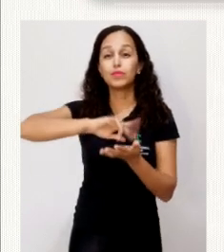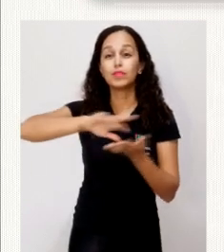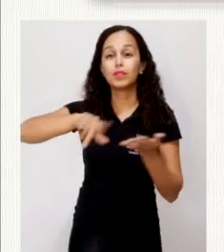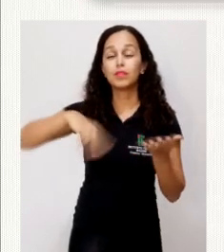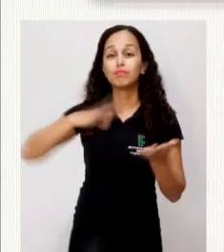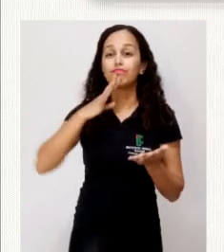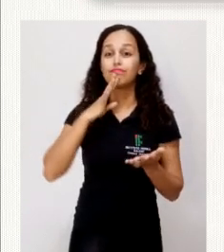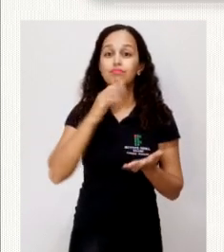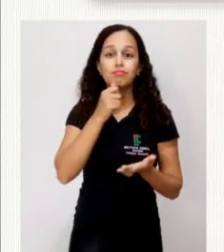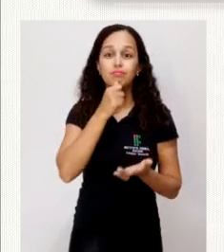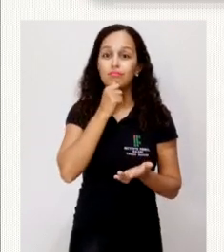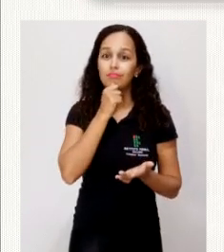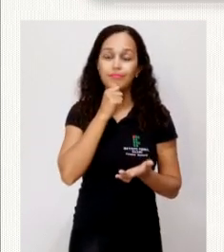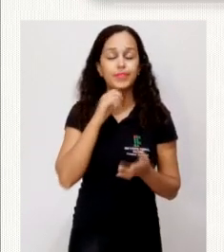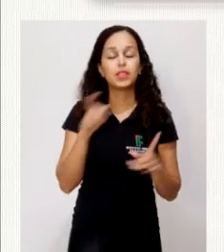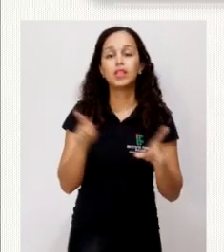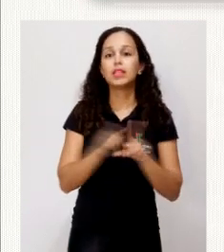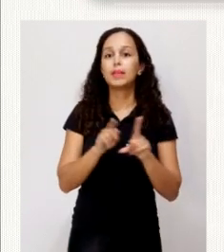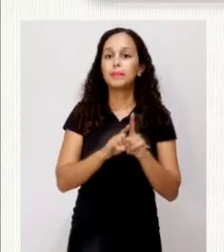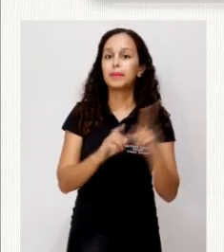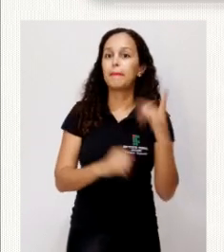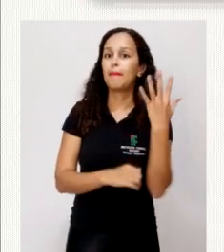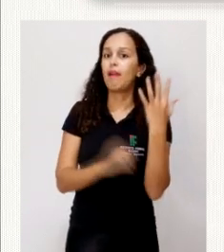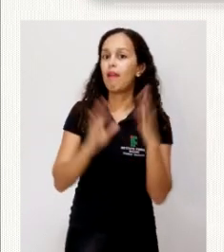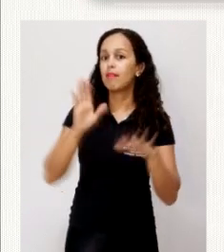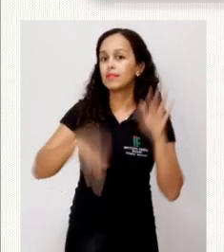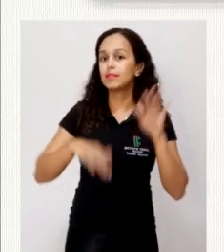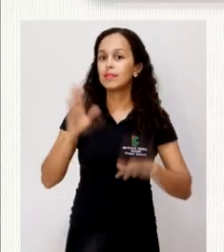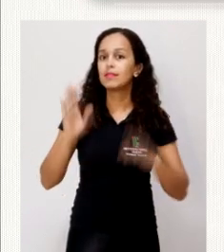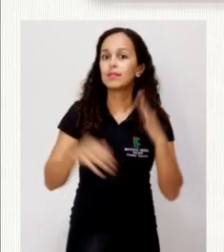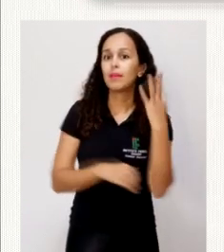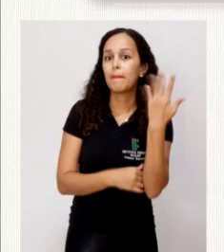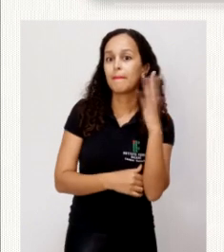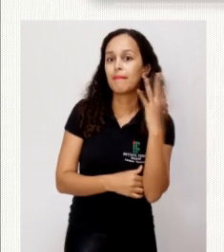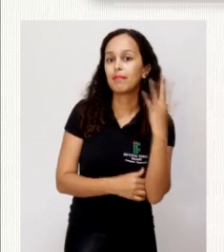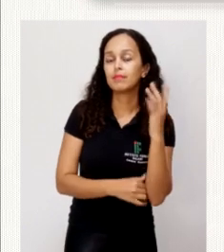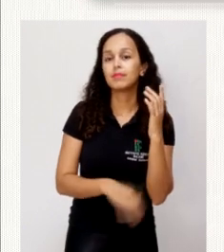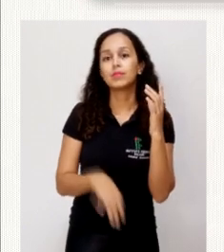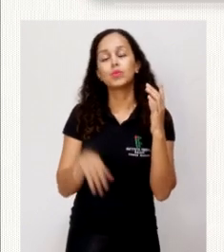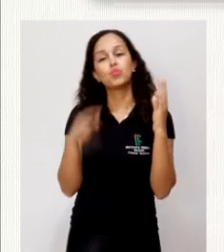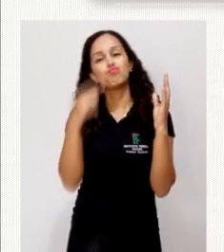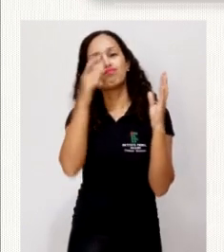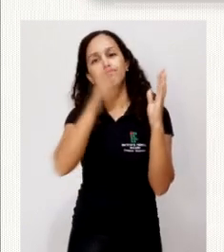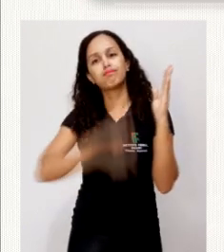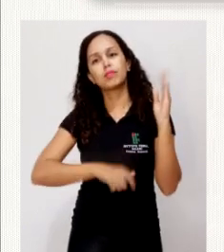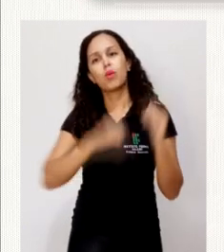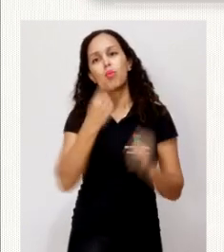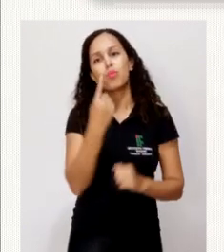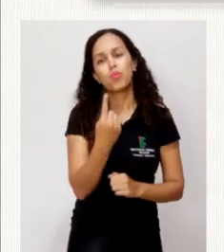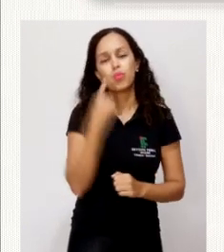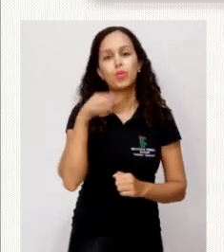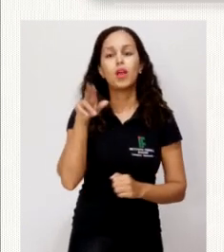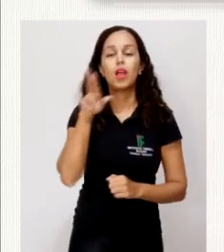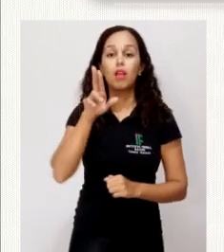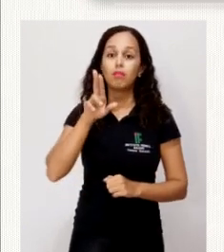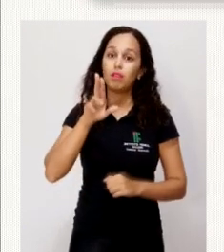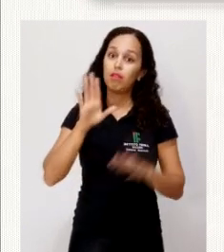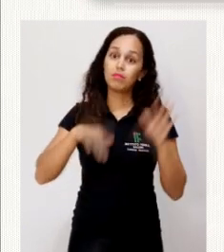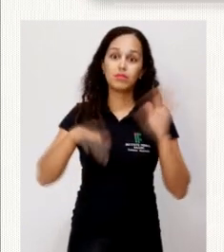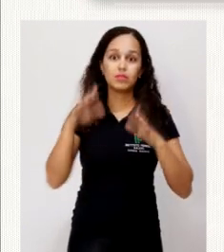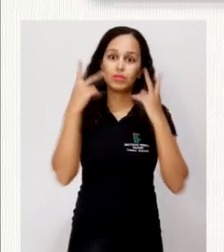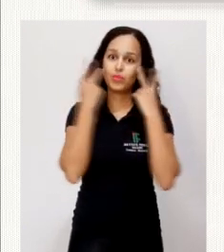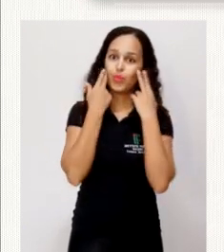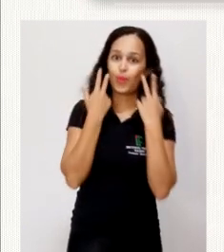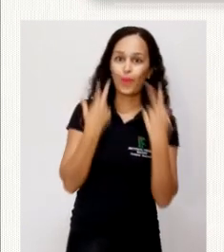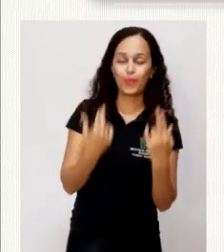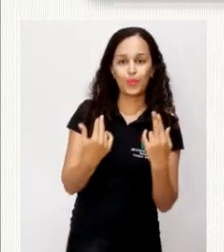importante frisar aqui que uma mesma planta ou parte de planta pode ser não convencional em uma determinada